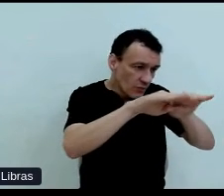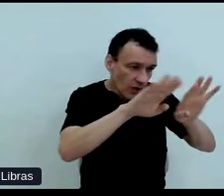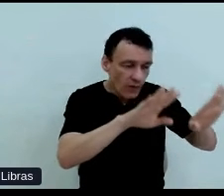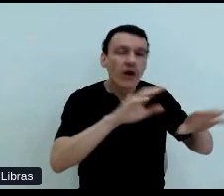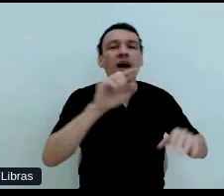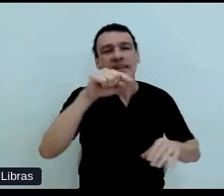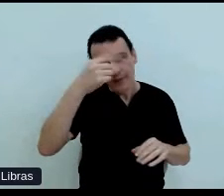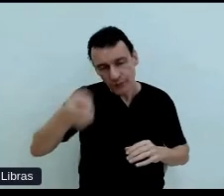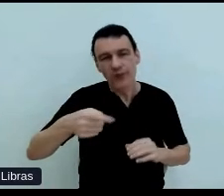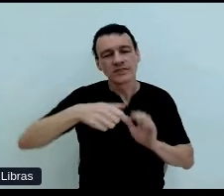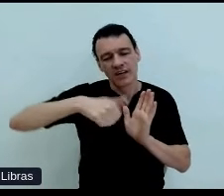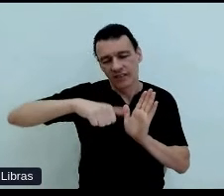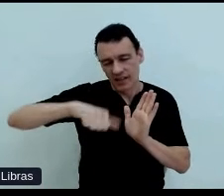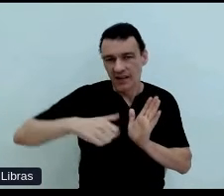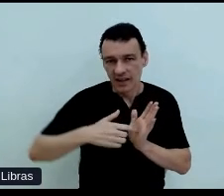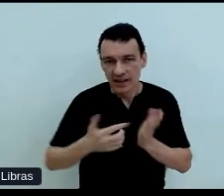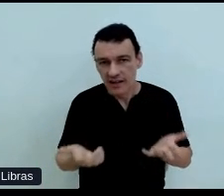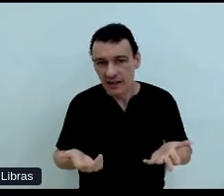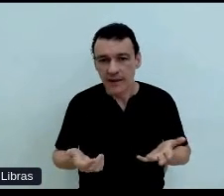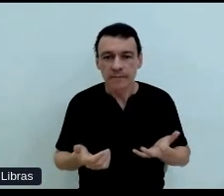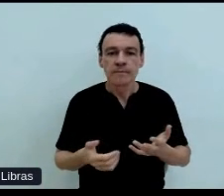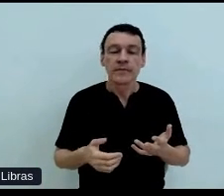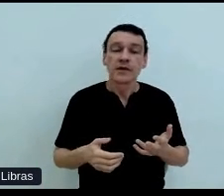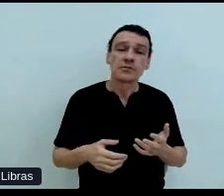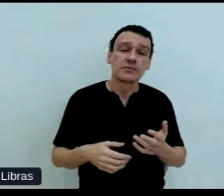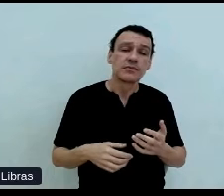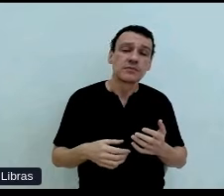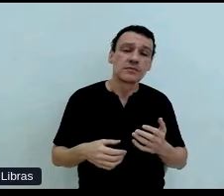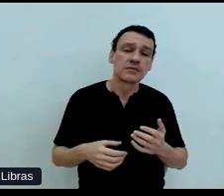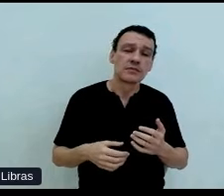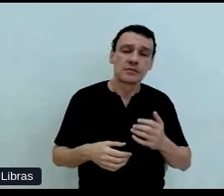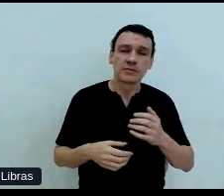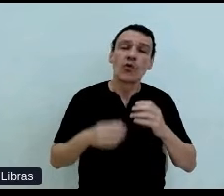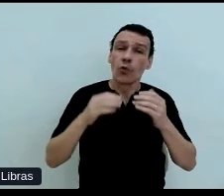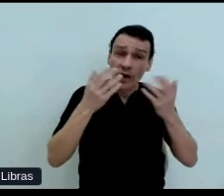gente precisaria equiparar todas